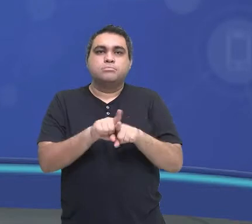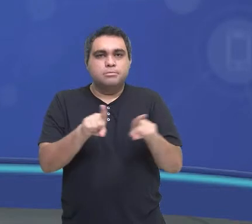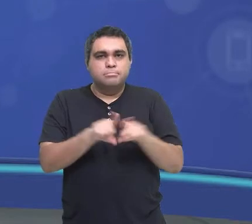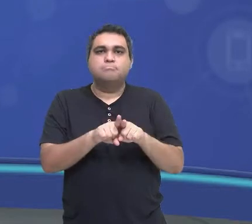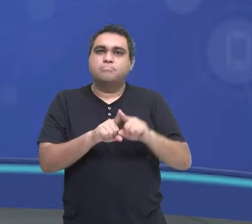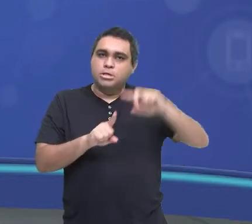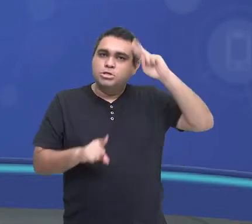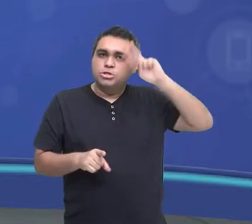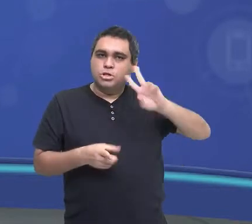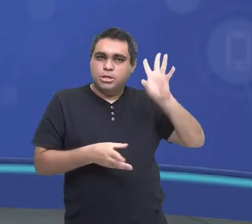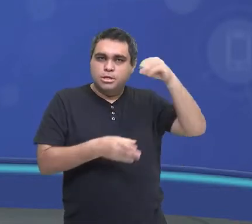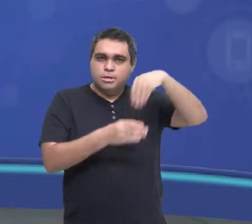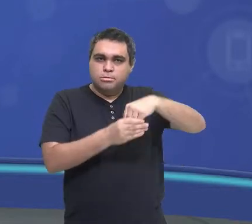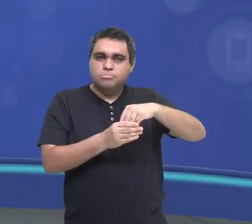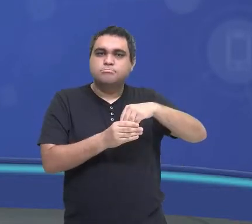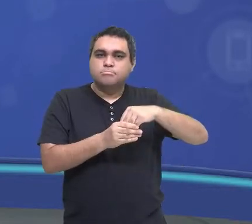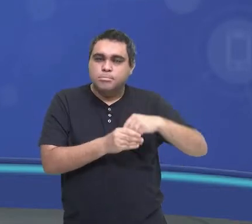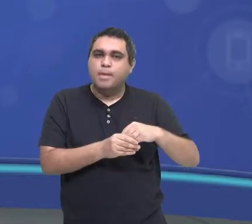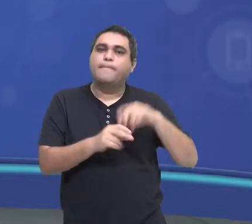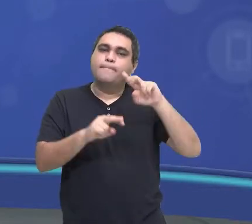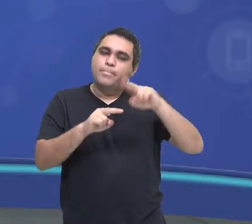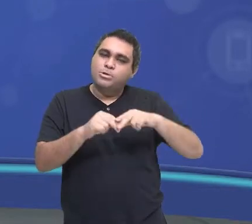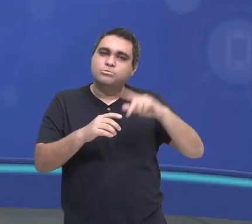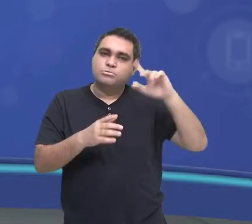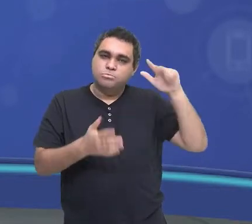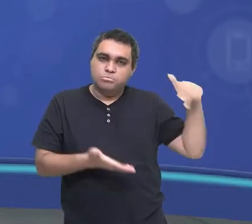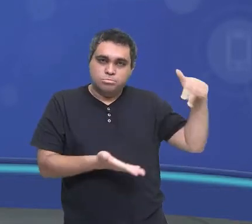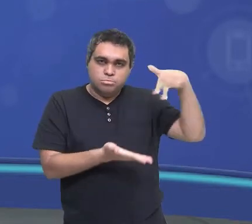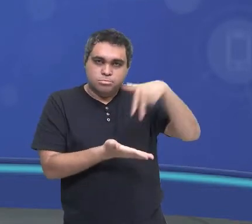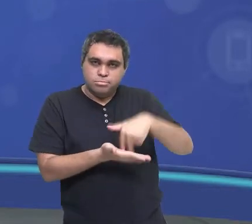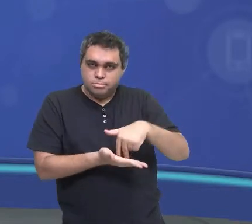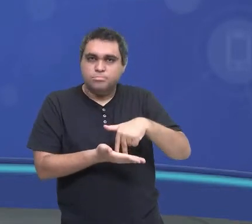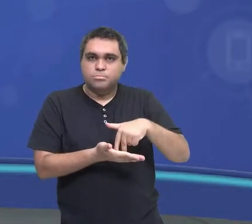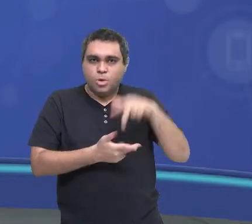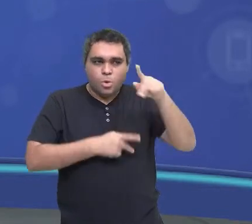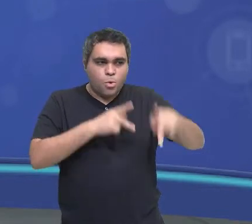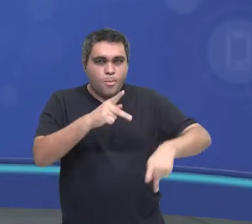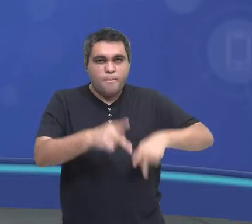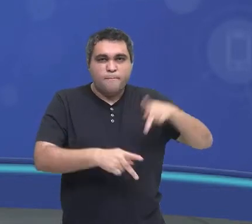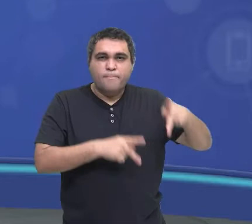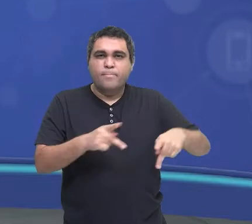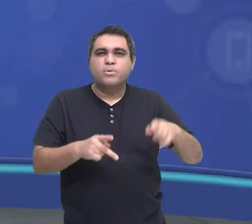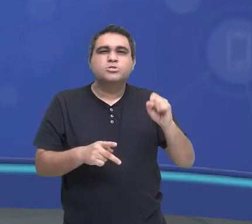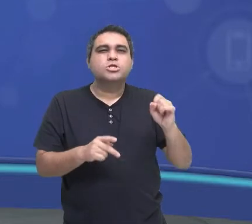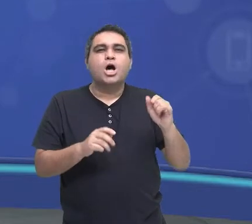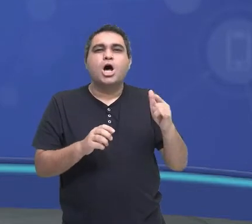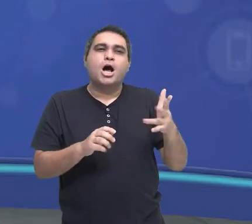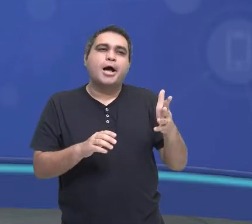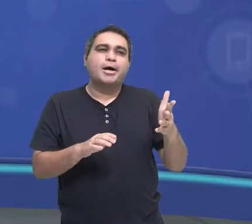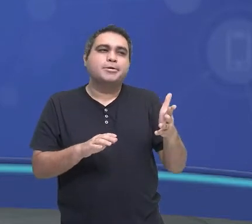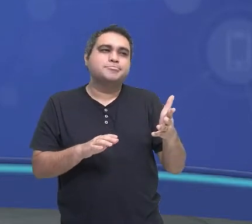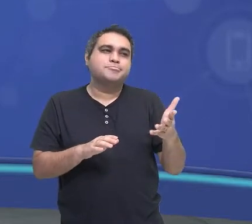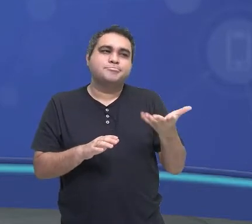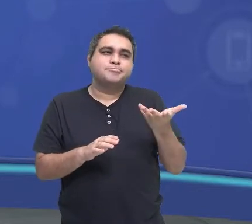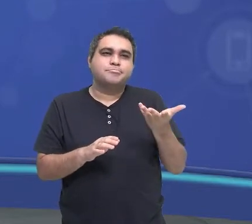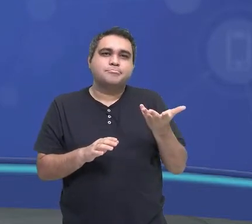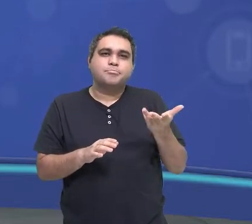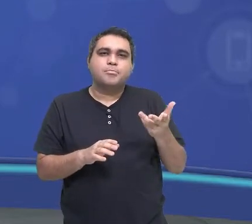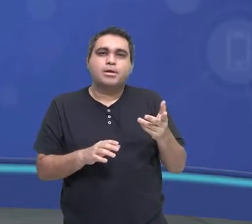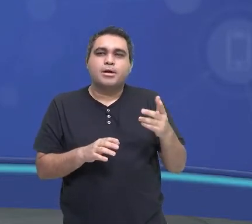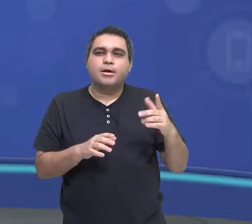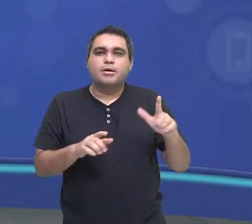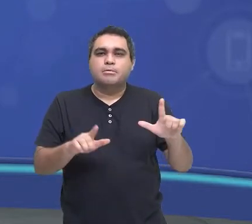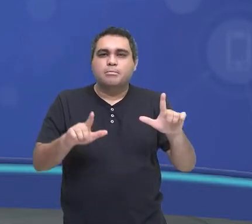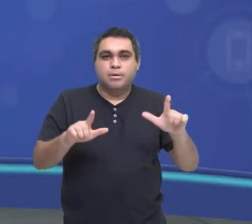daí a característica humanística. O povo, ele não é só paisagem, vamos dizer assim, ele vai fazer parte ali